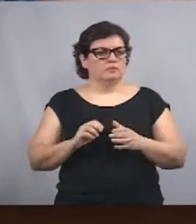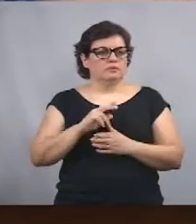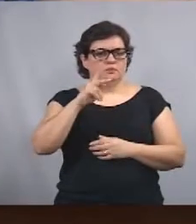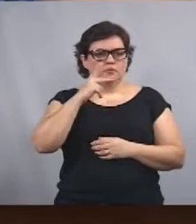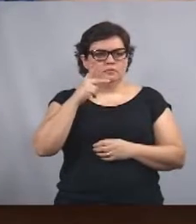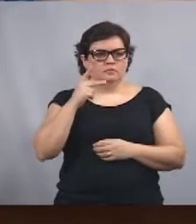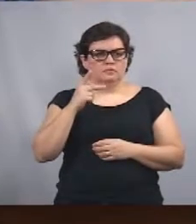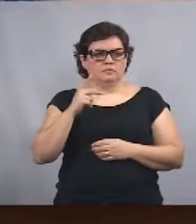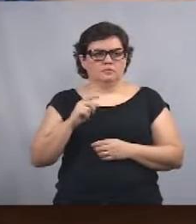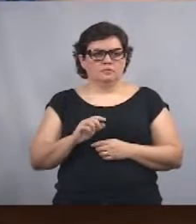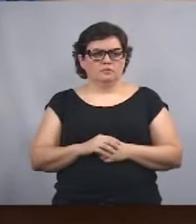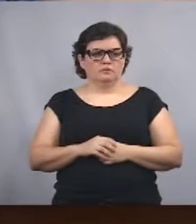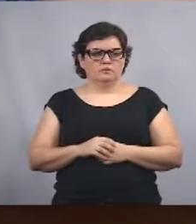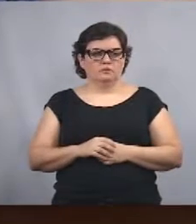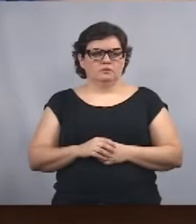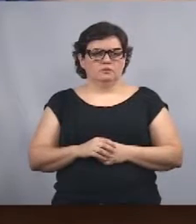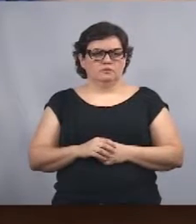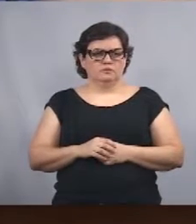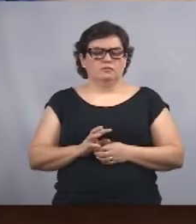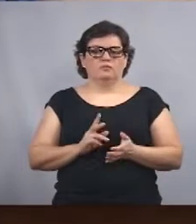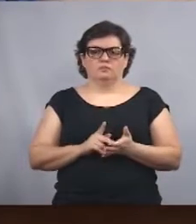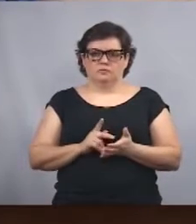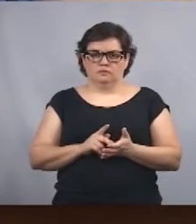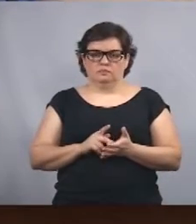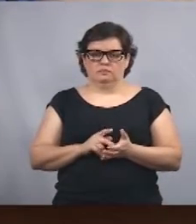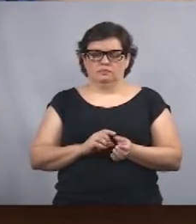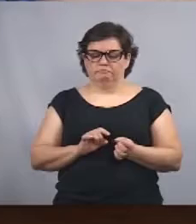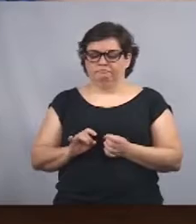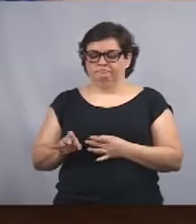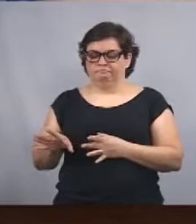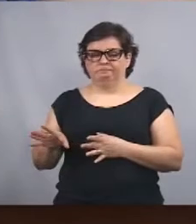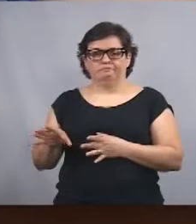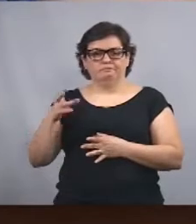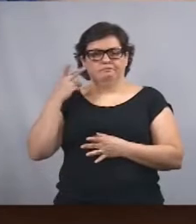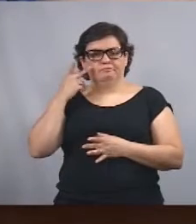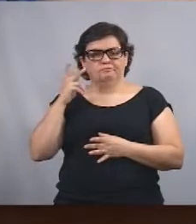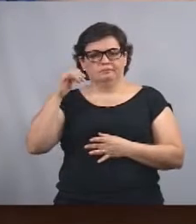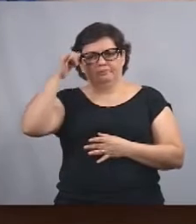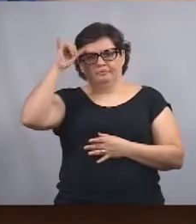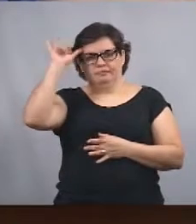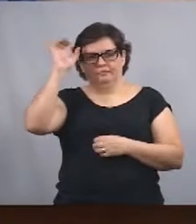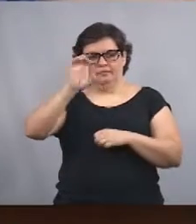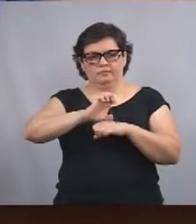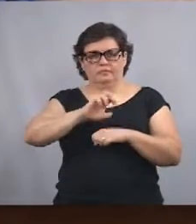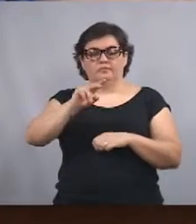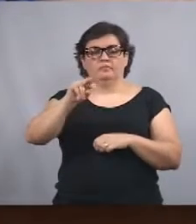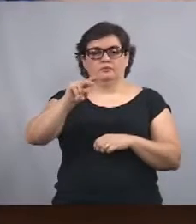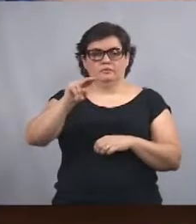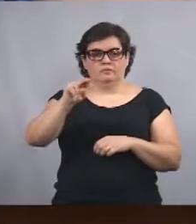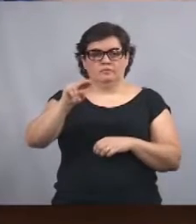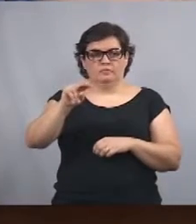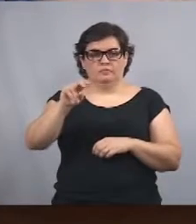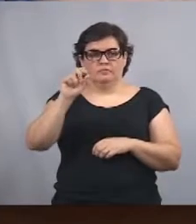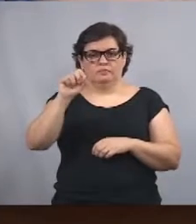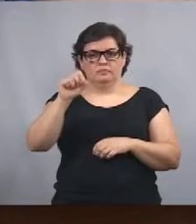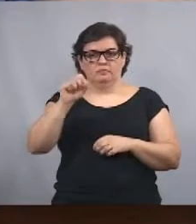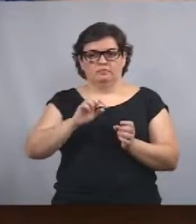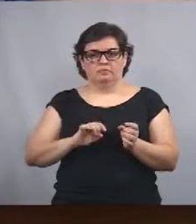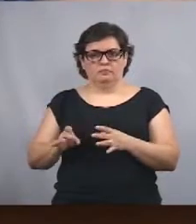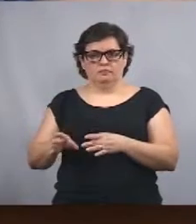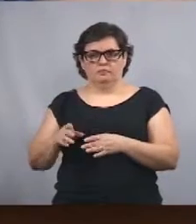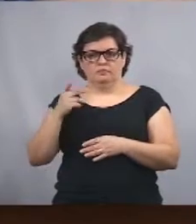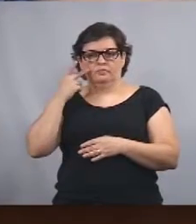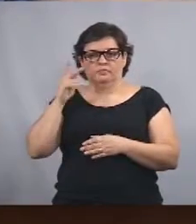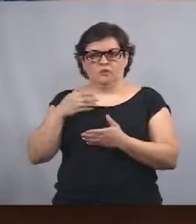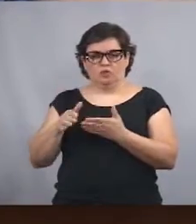tivéssemos êxito nisso, realmente sobrou para a Fazenda do Estado. Da mesma forma que sobrou para